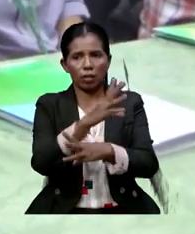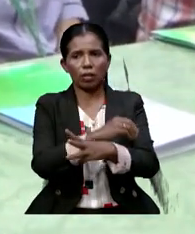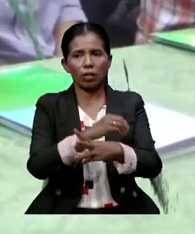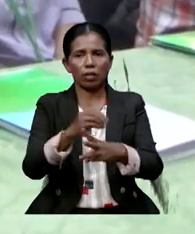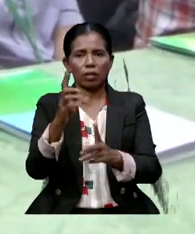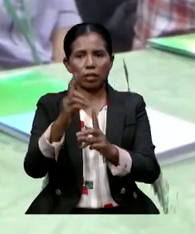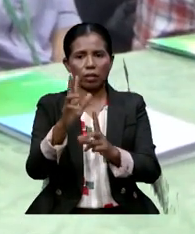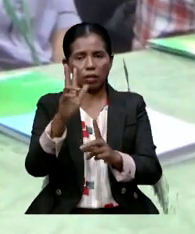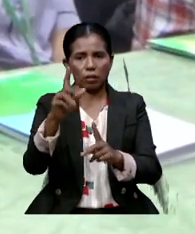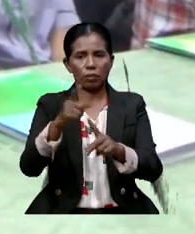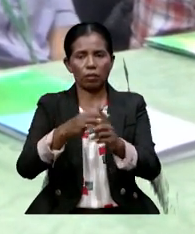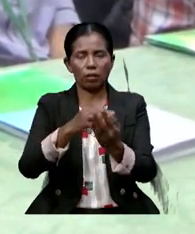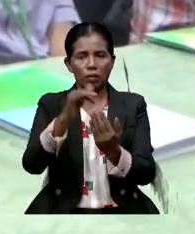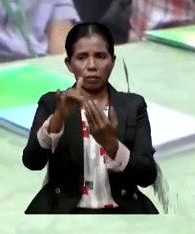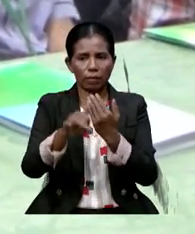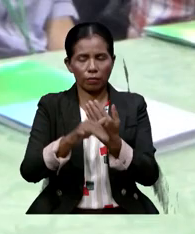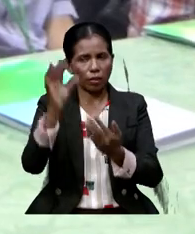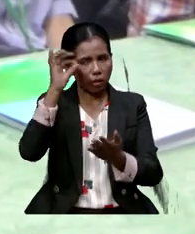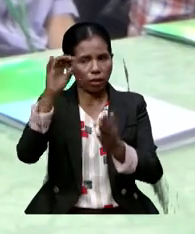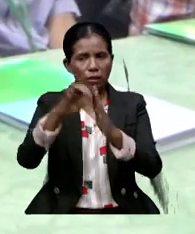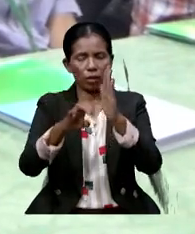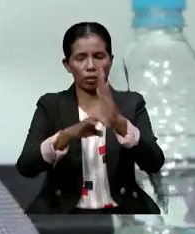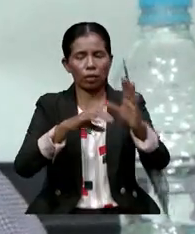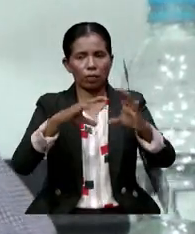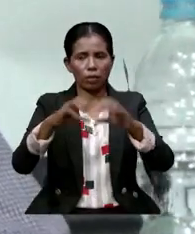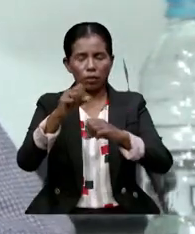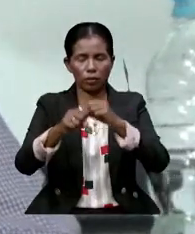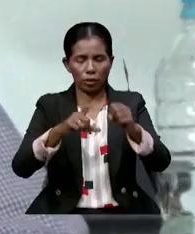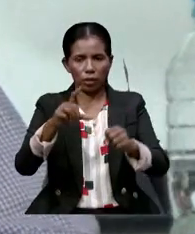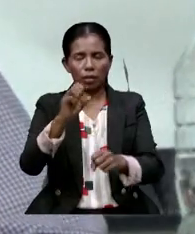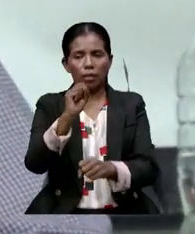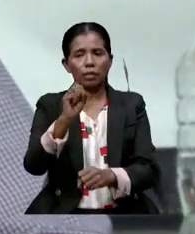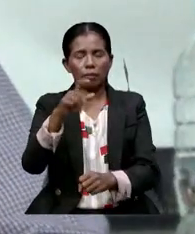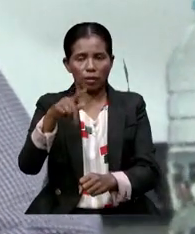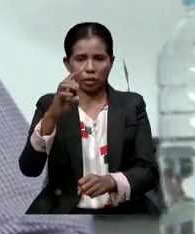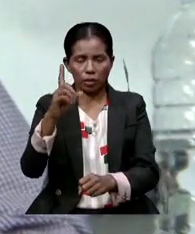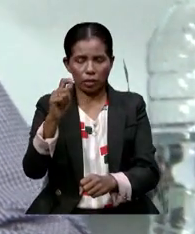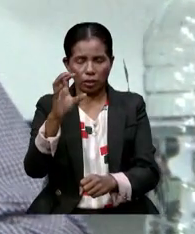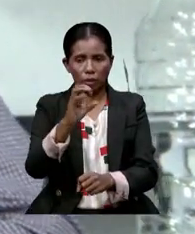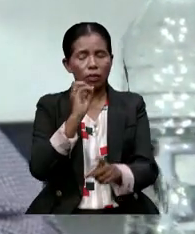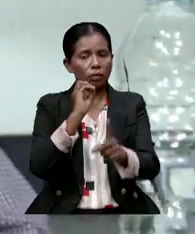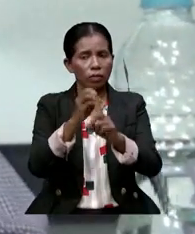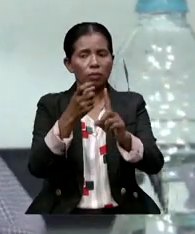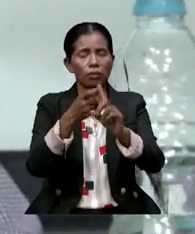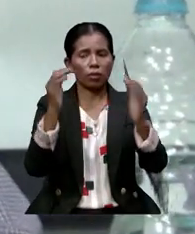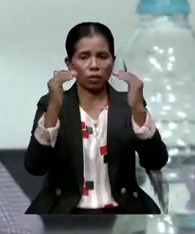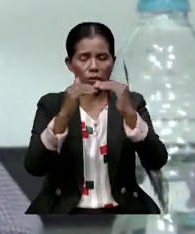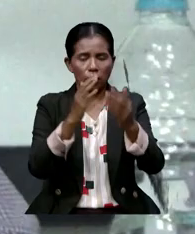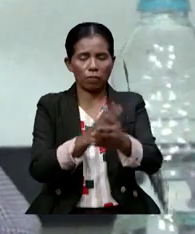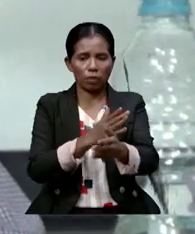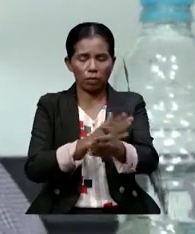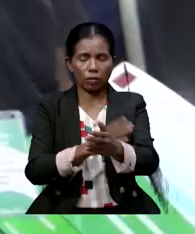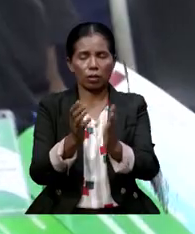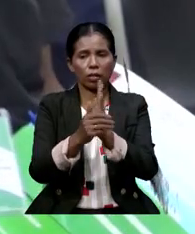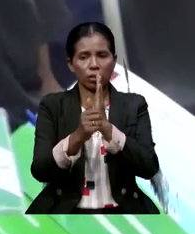e Lorong Tolu, Fulan Mayune. Secretário de Estado de Comunicação Social, Expedito Dias Jiménez, atetem objetivos e seminário ne, a tu promove